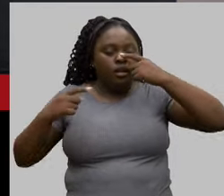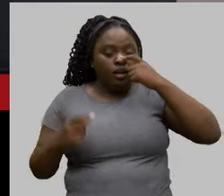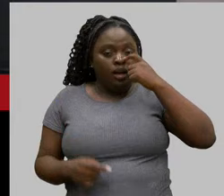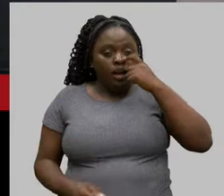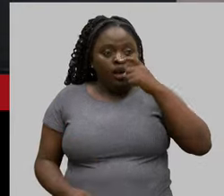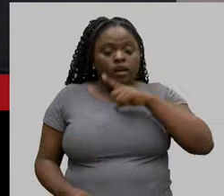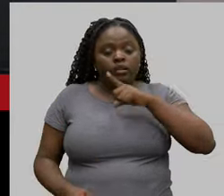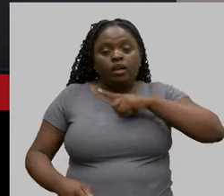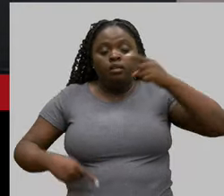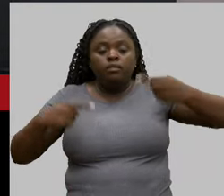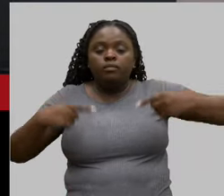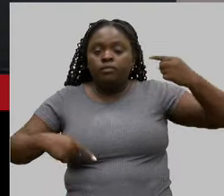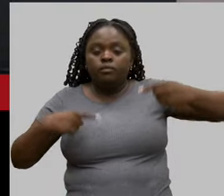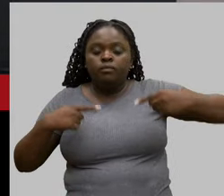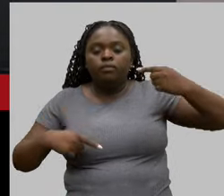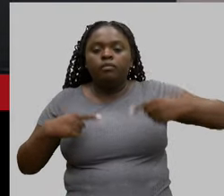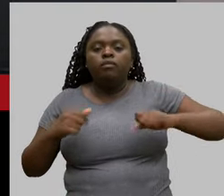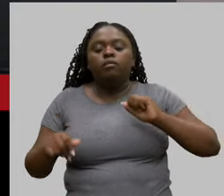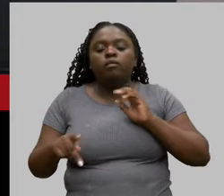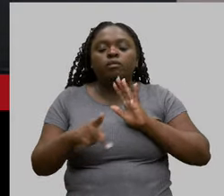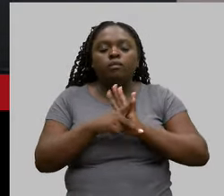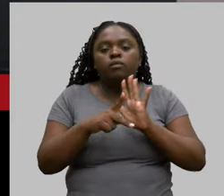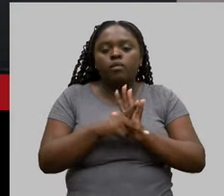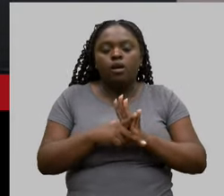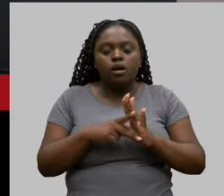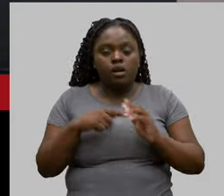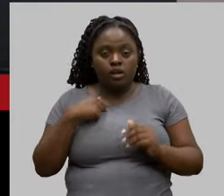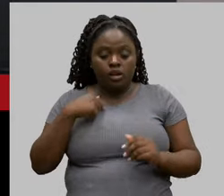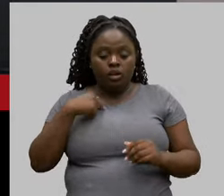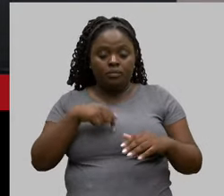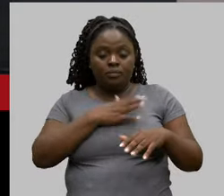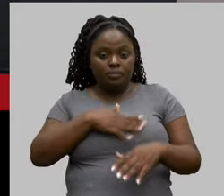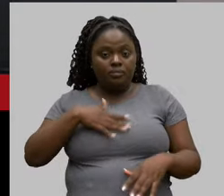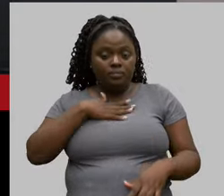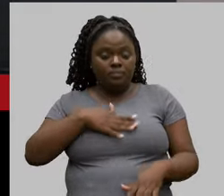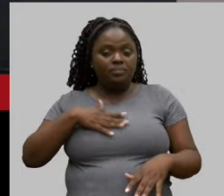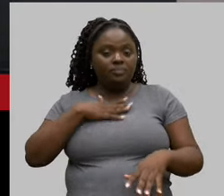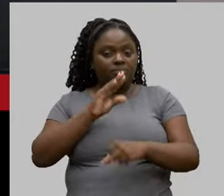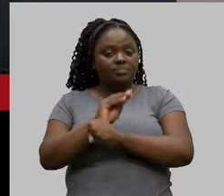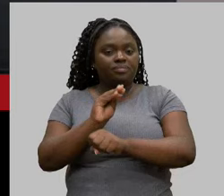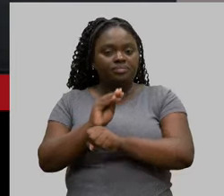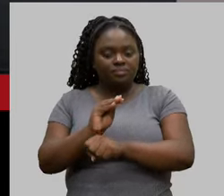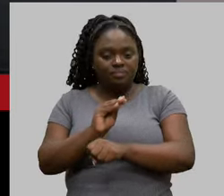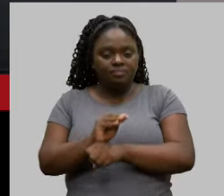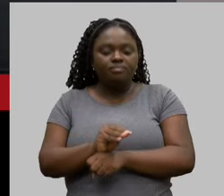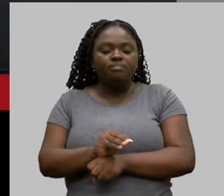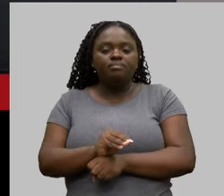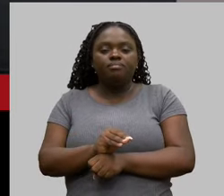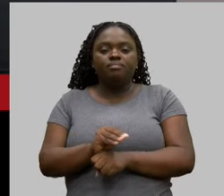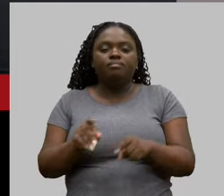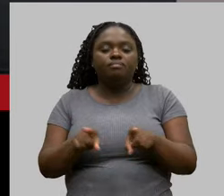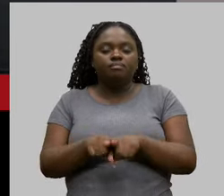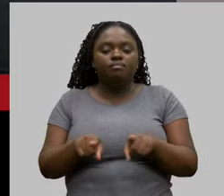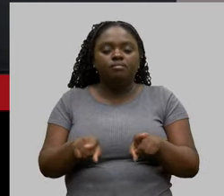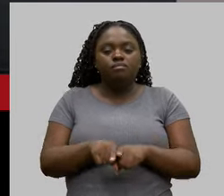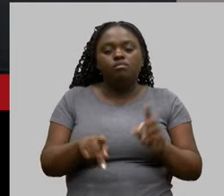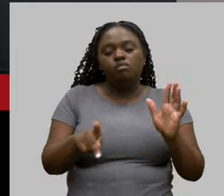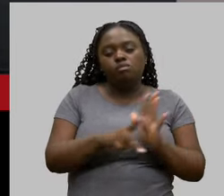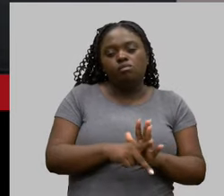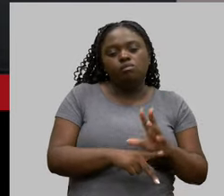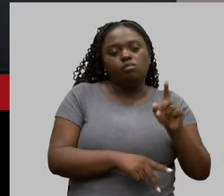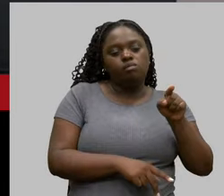políticas previdenciárias da qual a gente tem o prazer de cuidar é o Né são os regimes próprios de Previdência